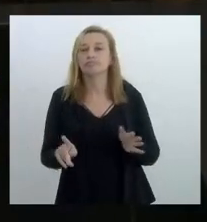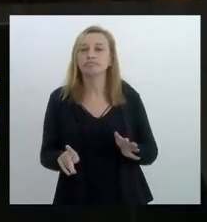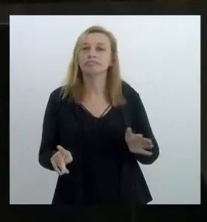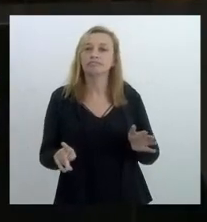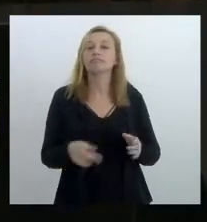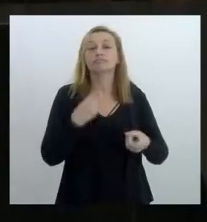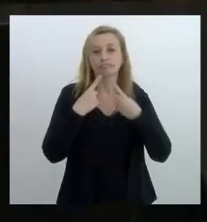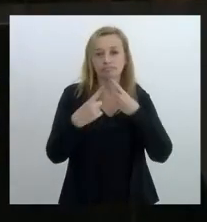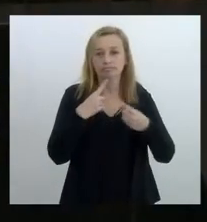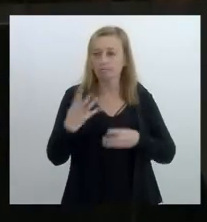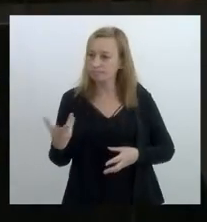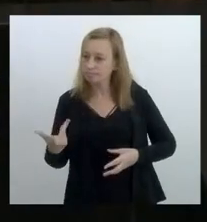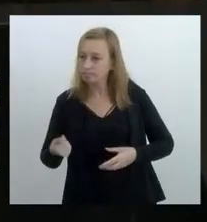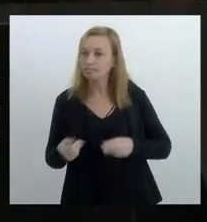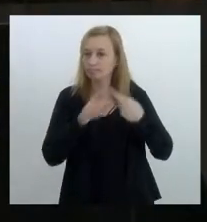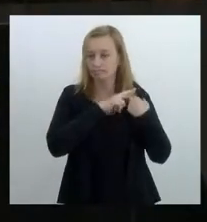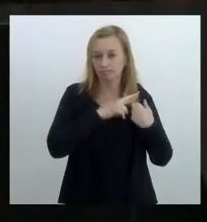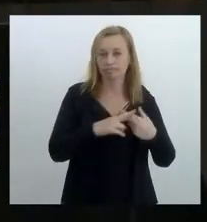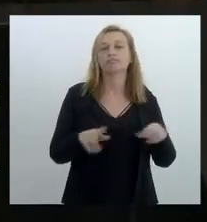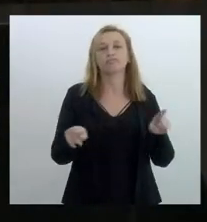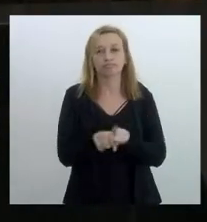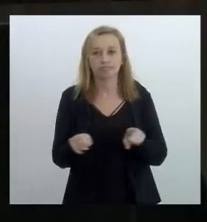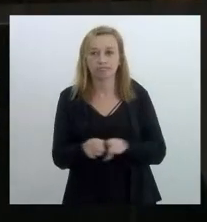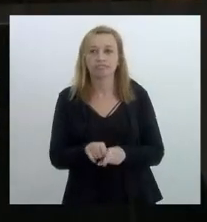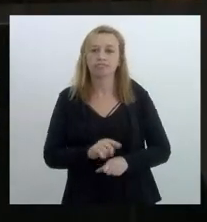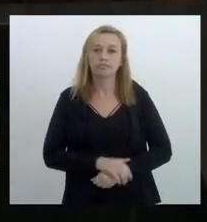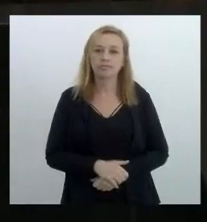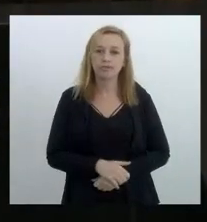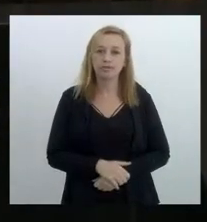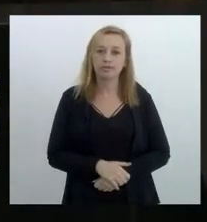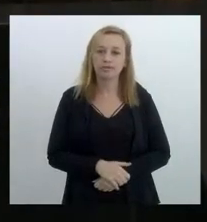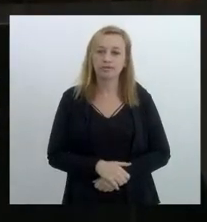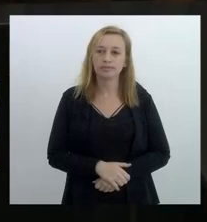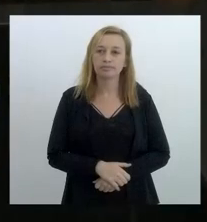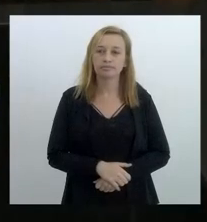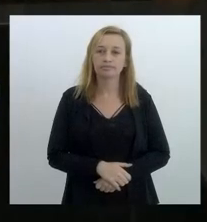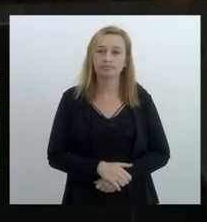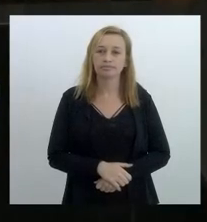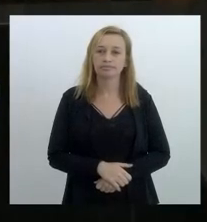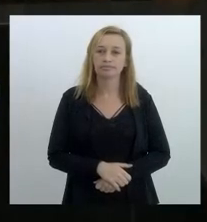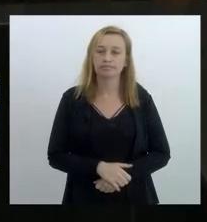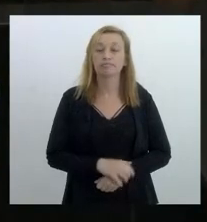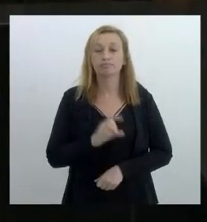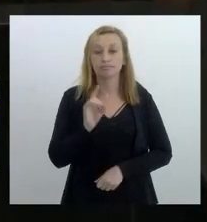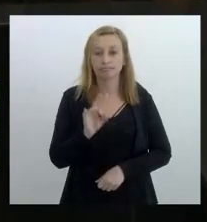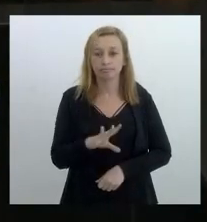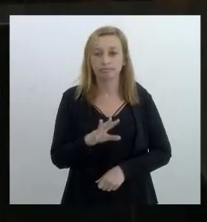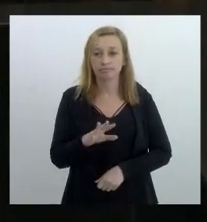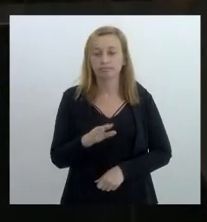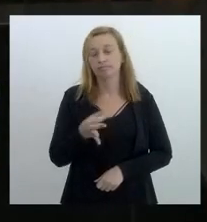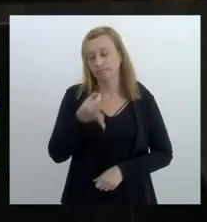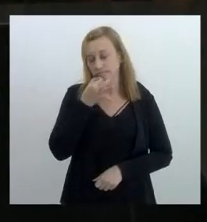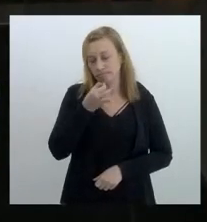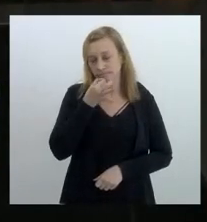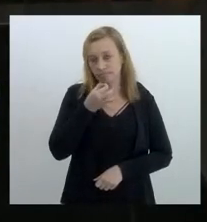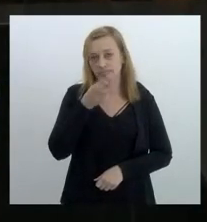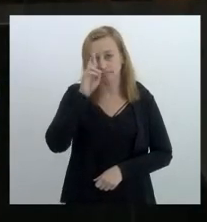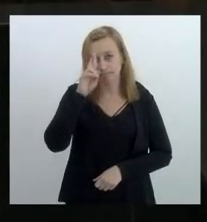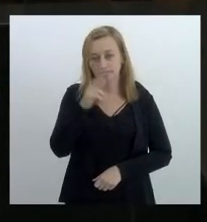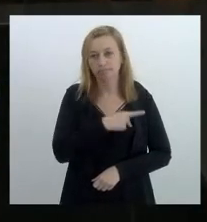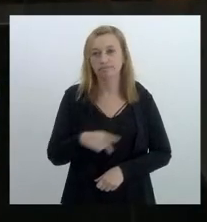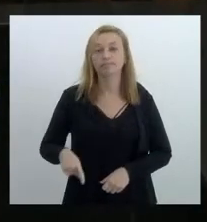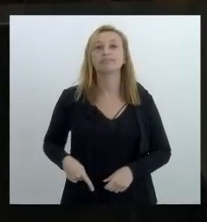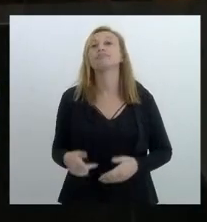político de maneira qualificada e responsável também. Então, só em termos de sugestão, senhor